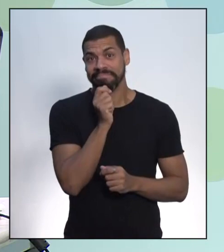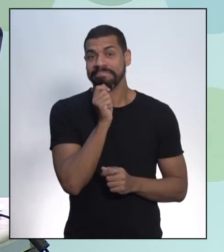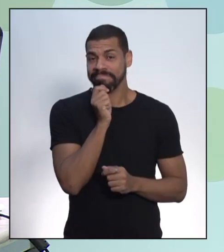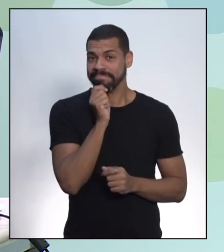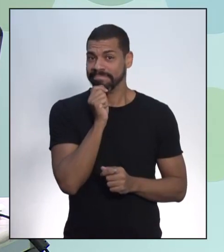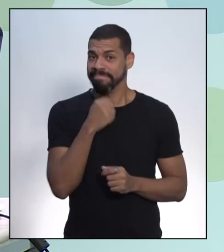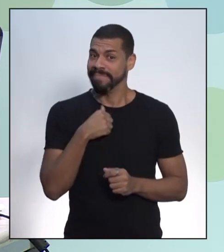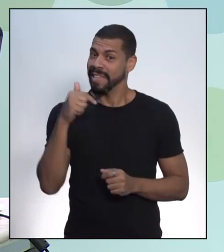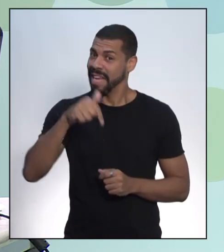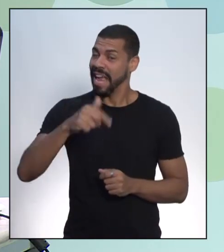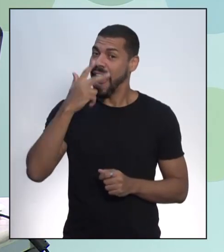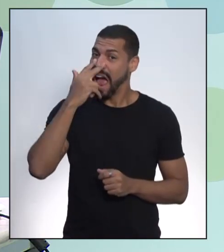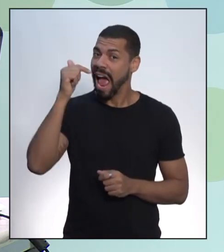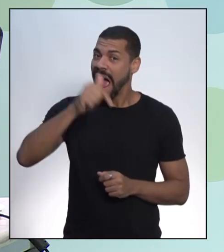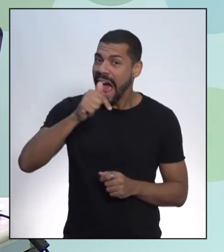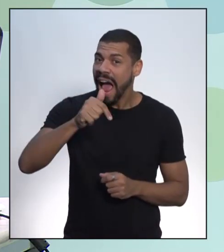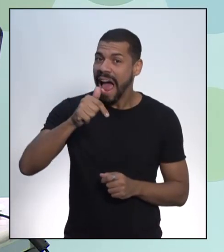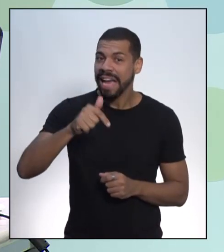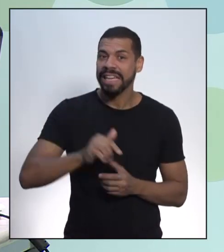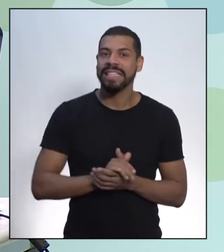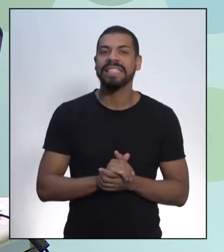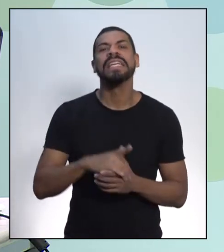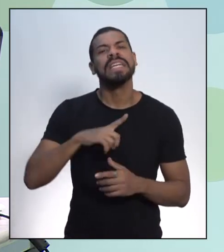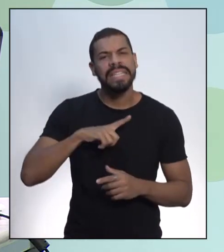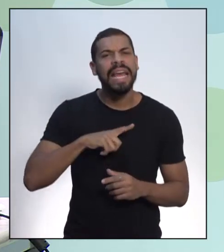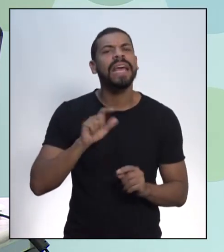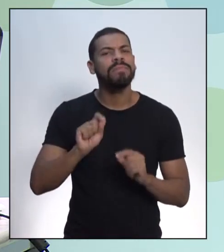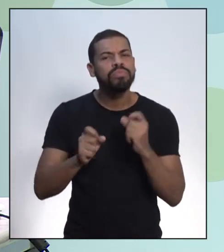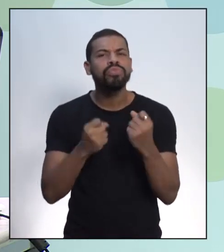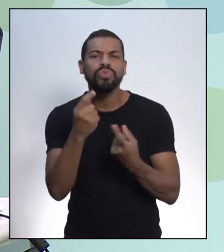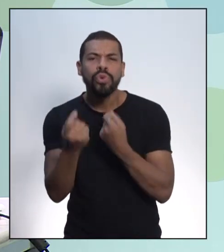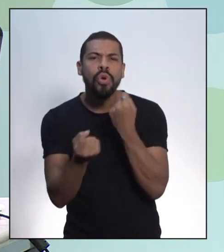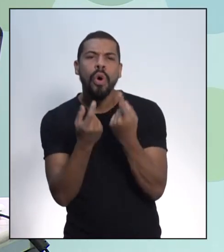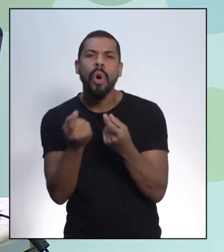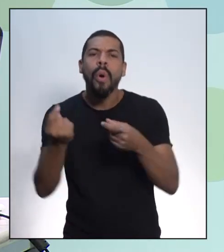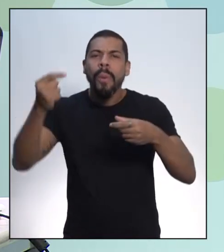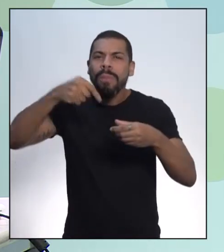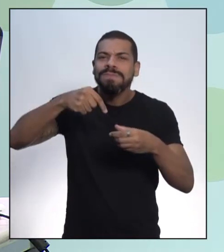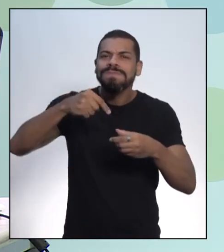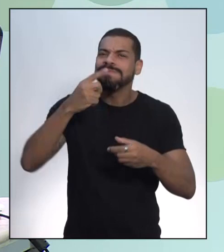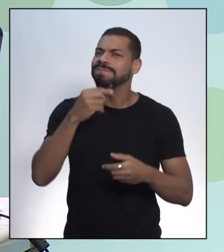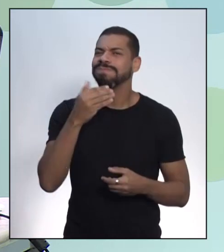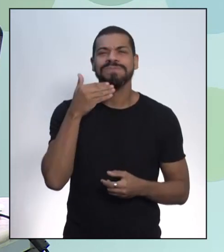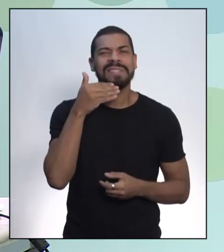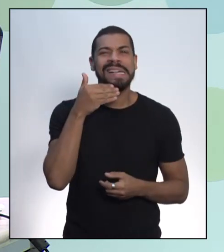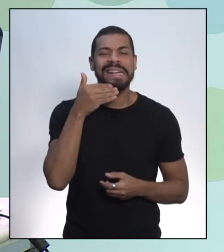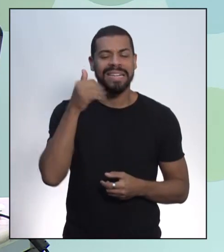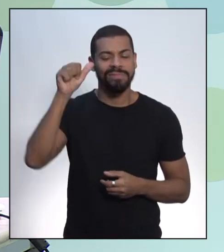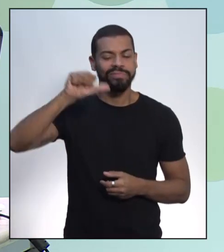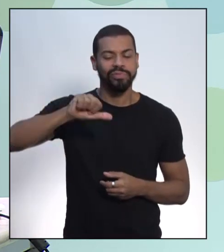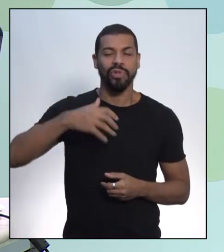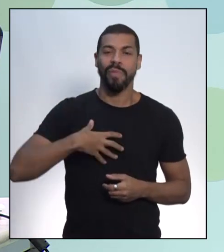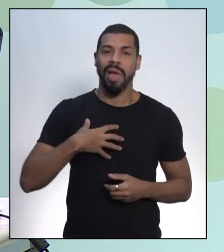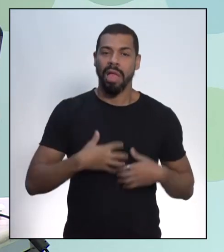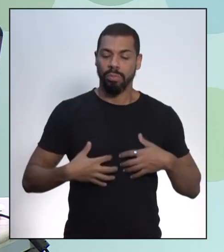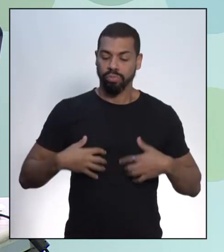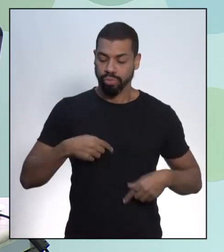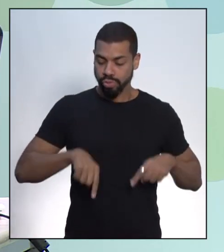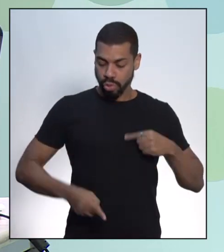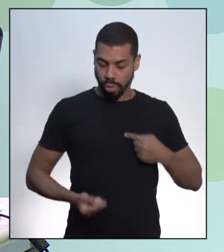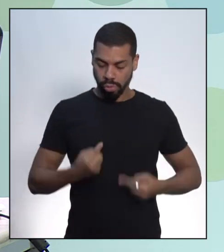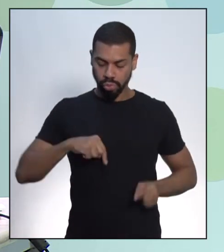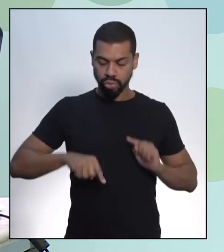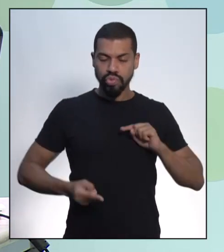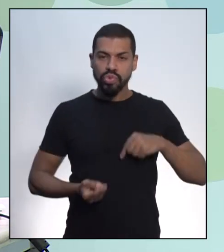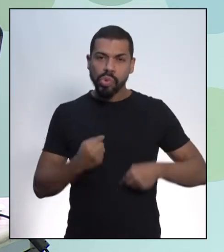não é os nutrientes que não tem. Sim, tem nutriente e os micro-organismos que não faz bem ao organismo, né, o